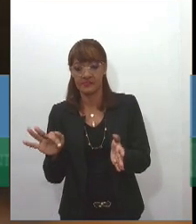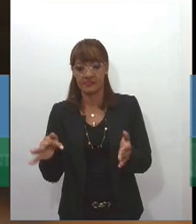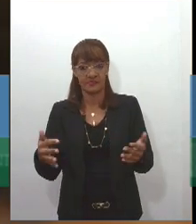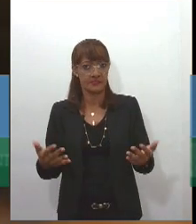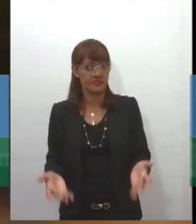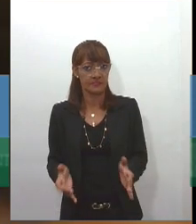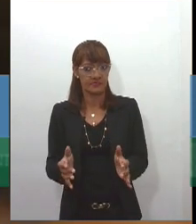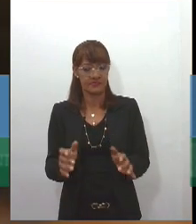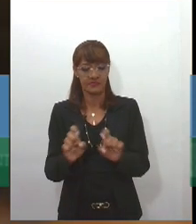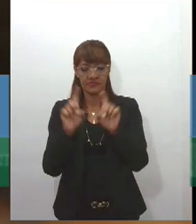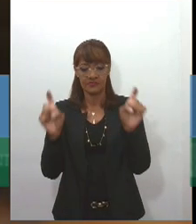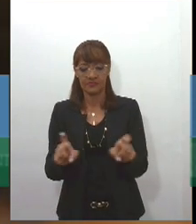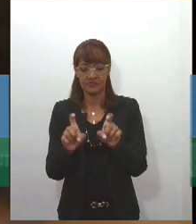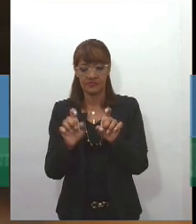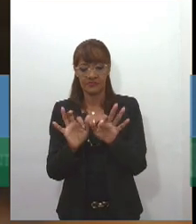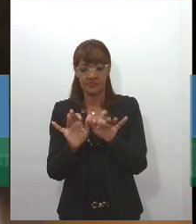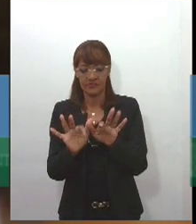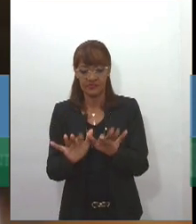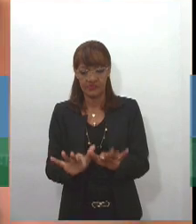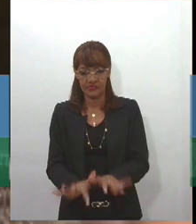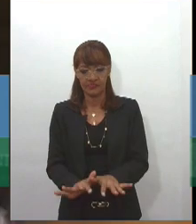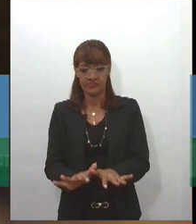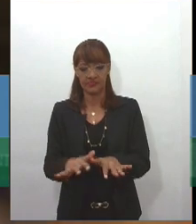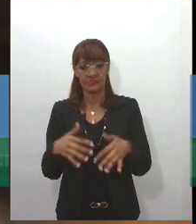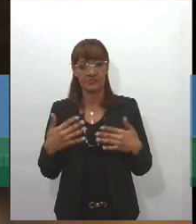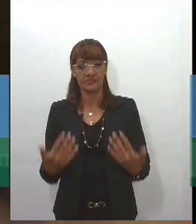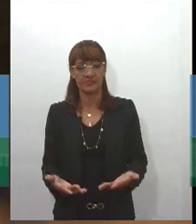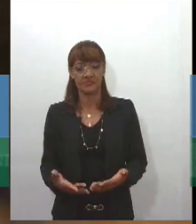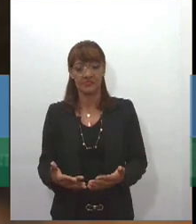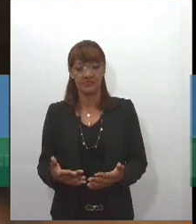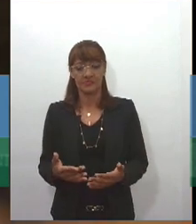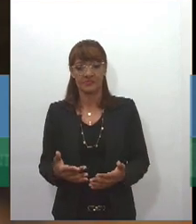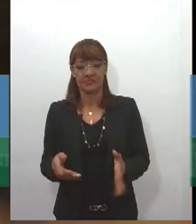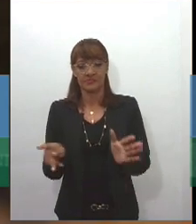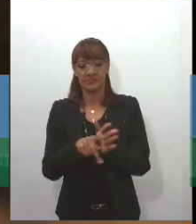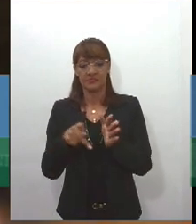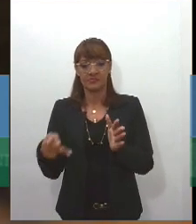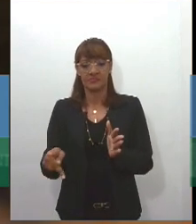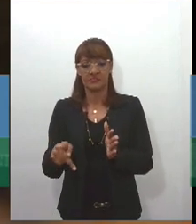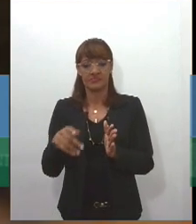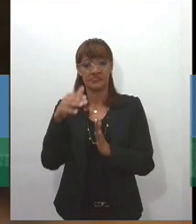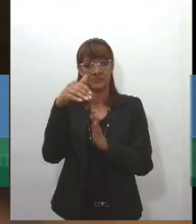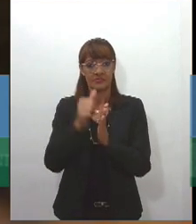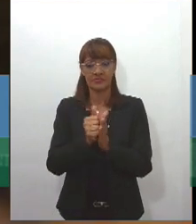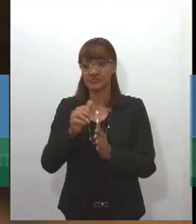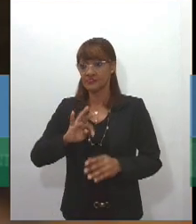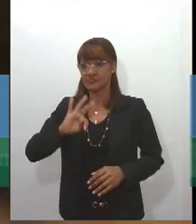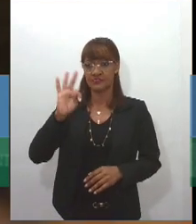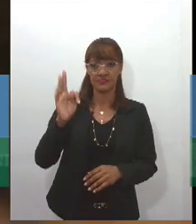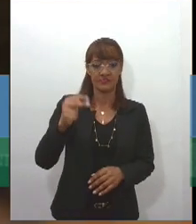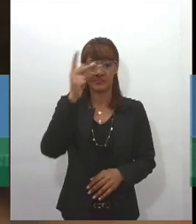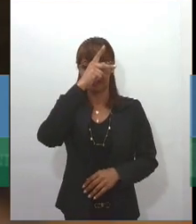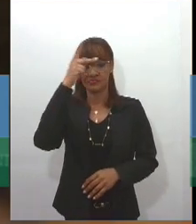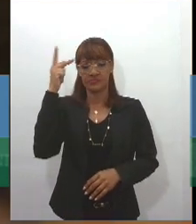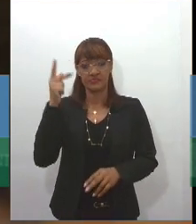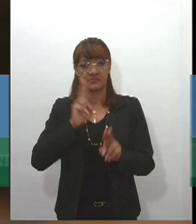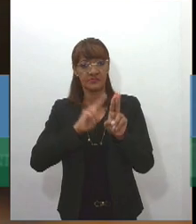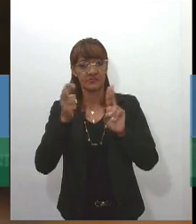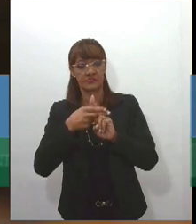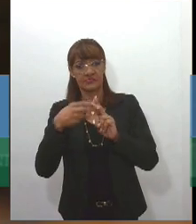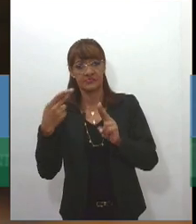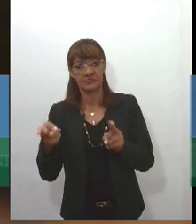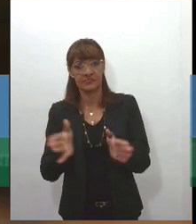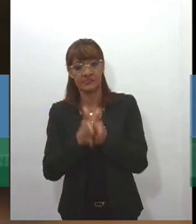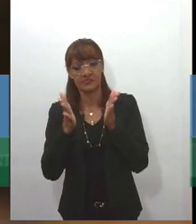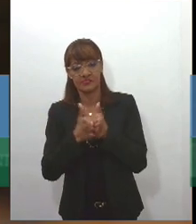no no no no cade único que é o o o cadastro de todas as pessoas de baixa renda quer dizer o custo disso